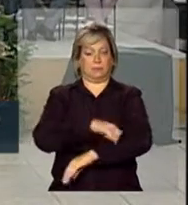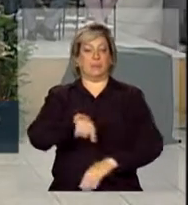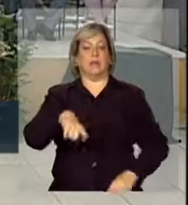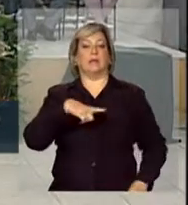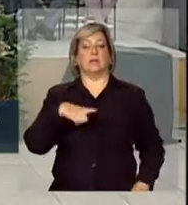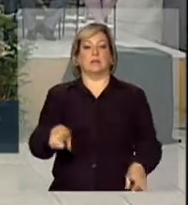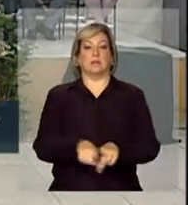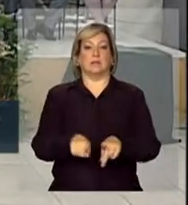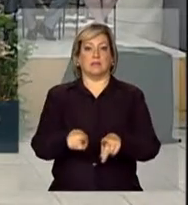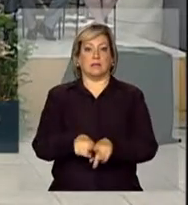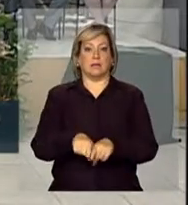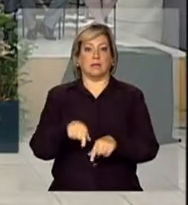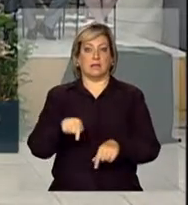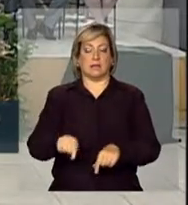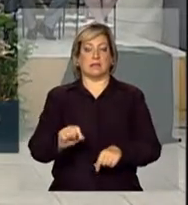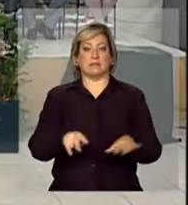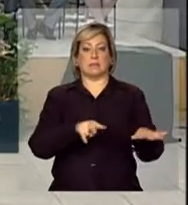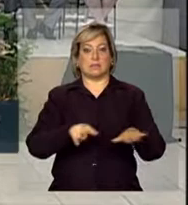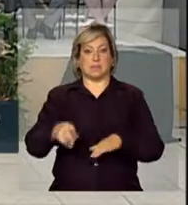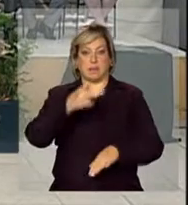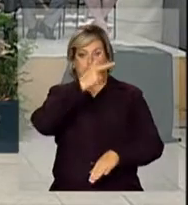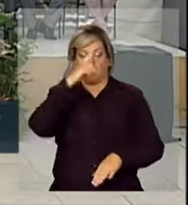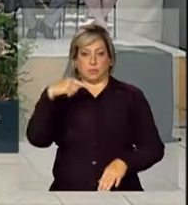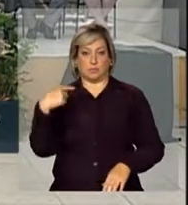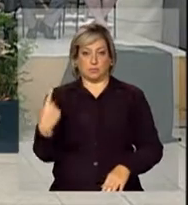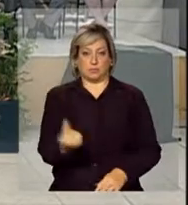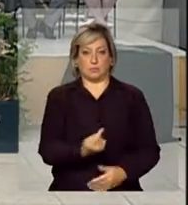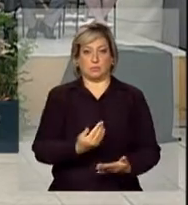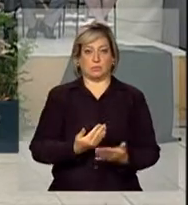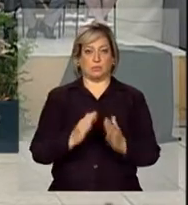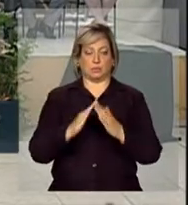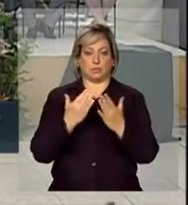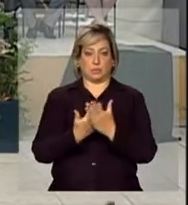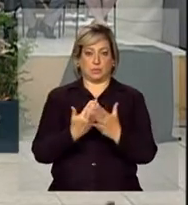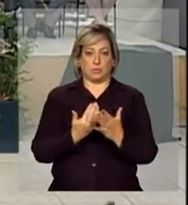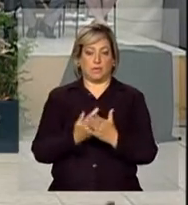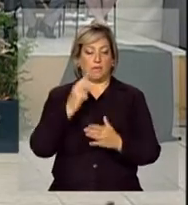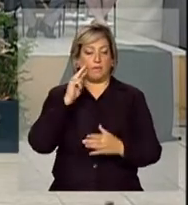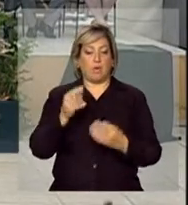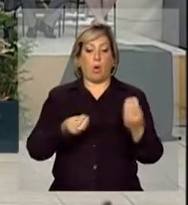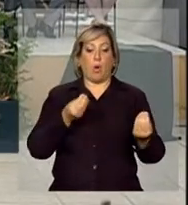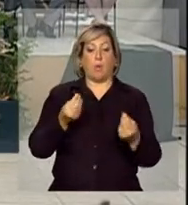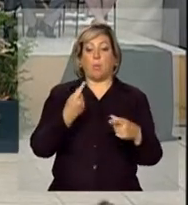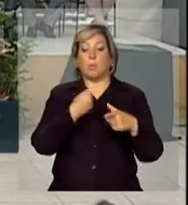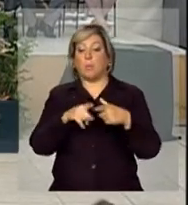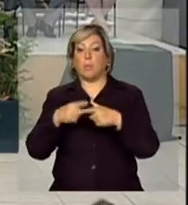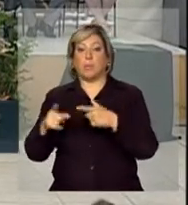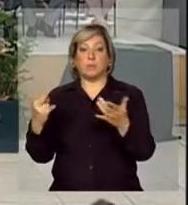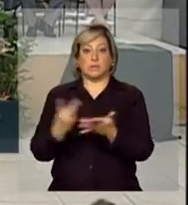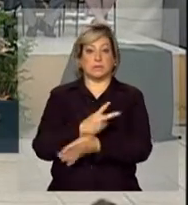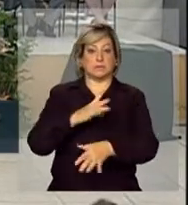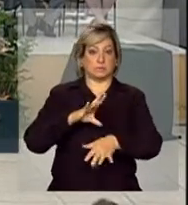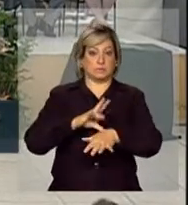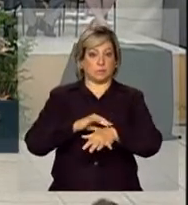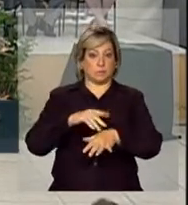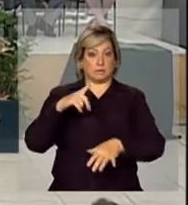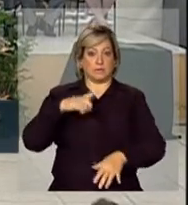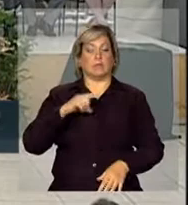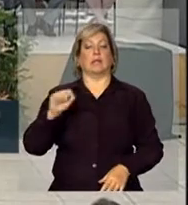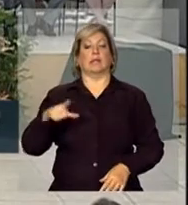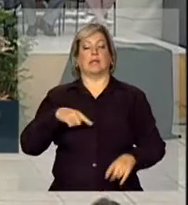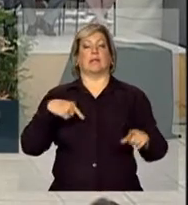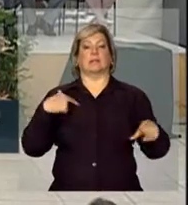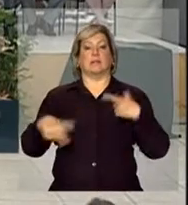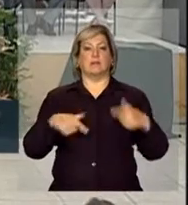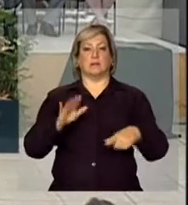educandos identificados com a alteração Nas condições de saúde haverá uma atuação articulada com o